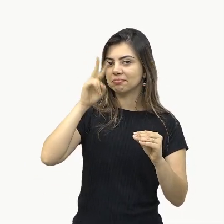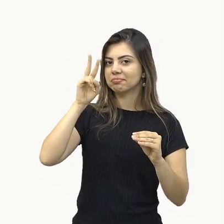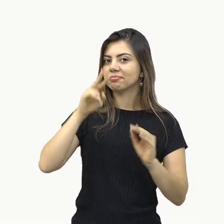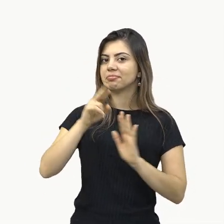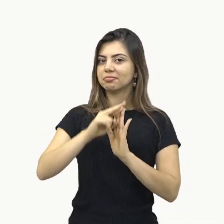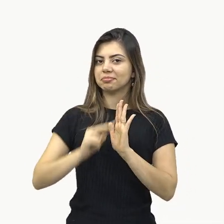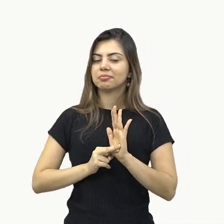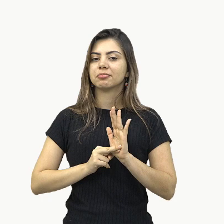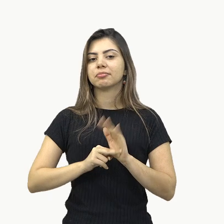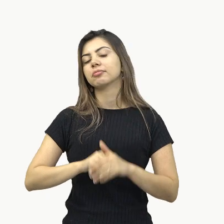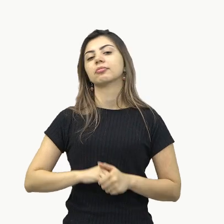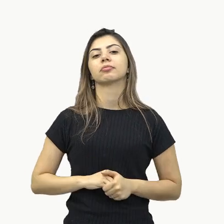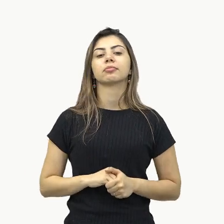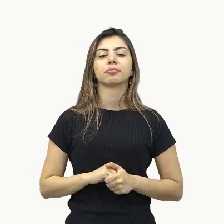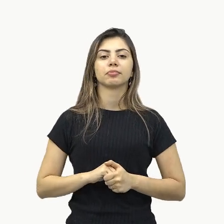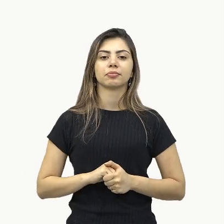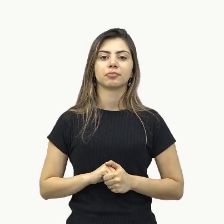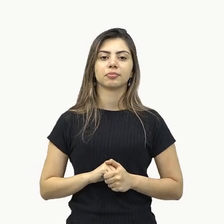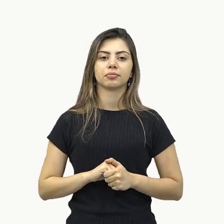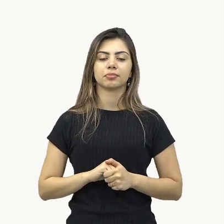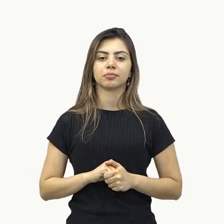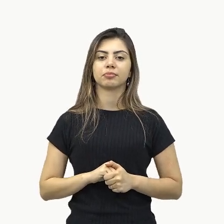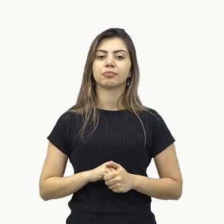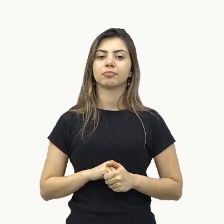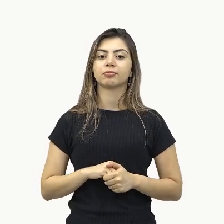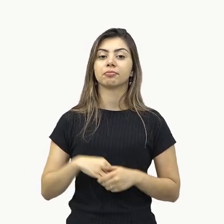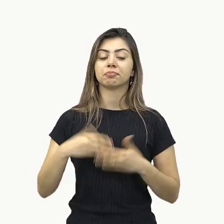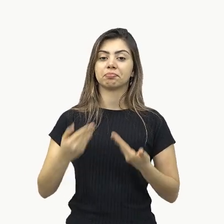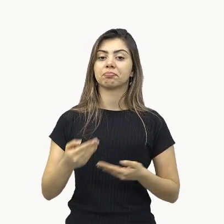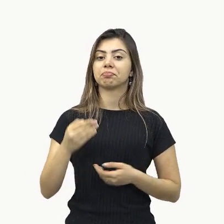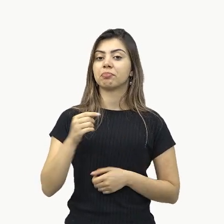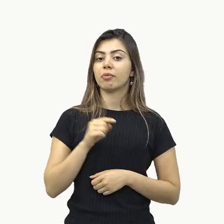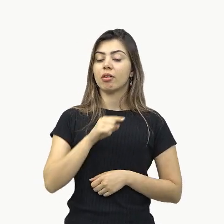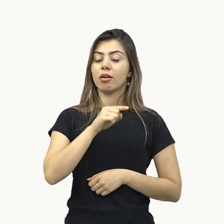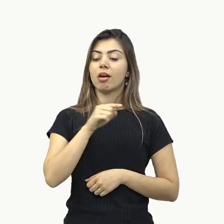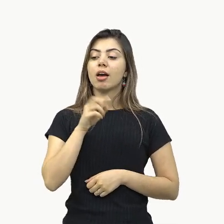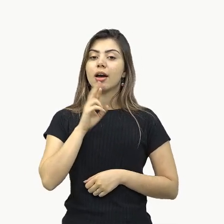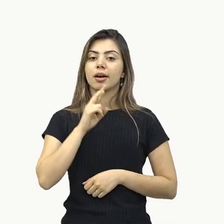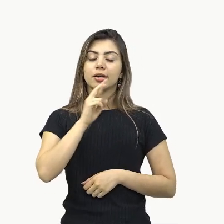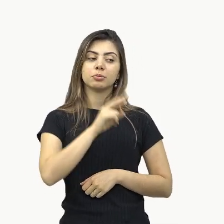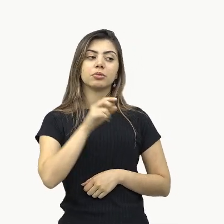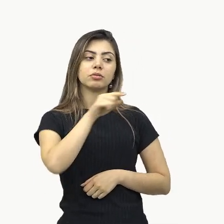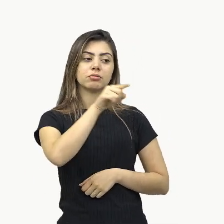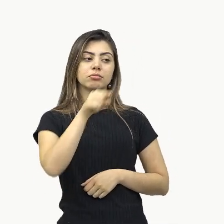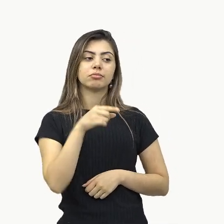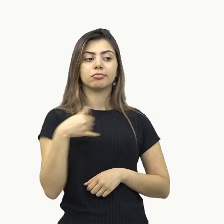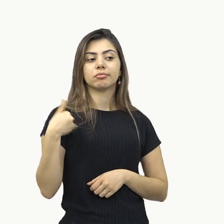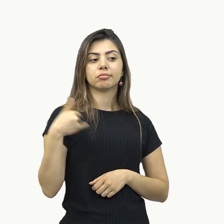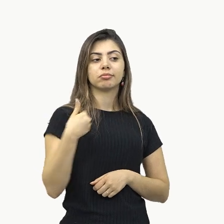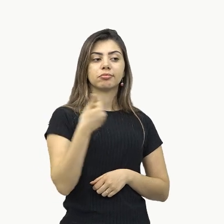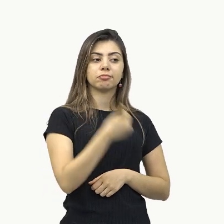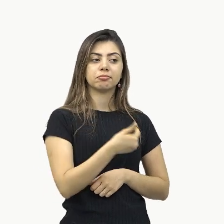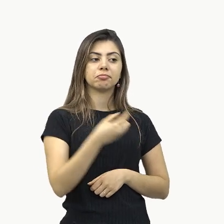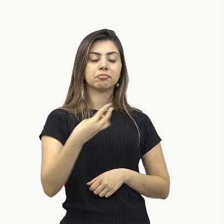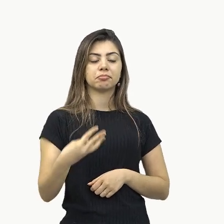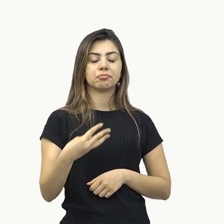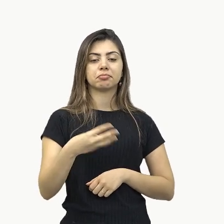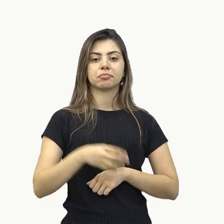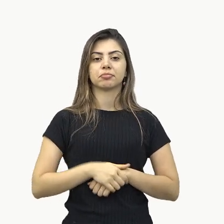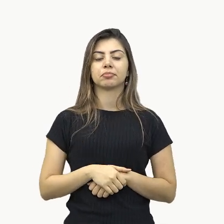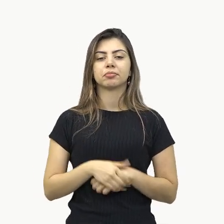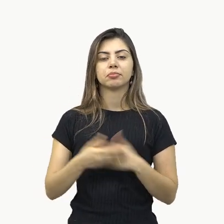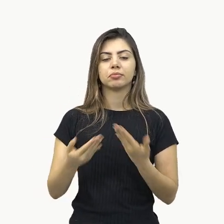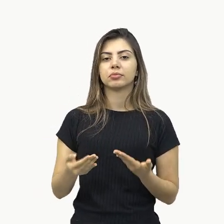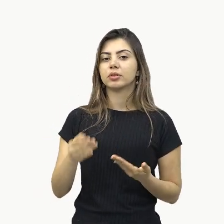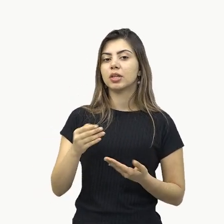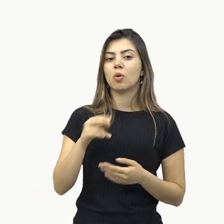idade. They are, eles têm 23 anos de idade, né? Eles ou elas, aí depende do contexto, né? Então, eu nunca vou